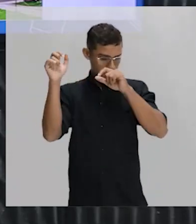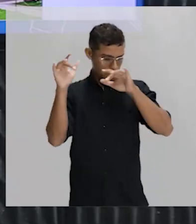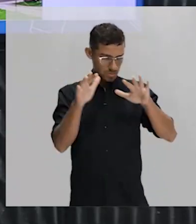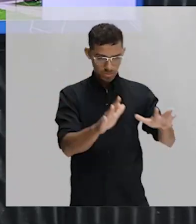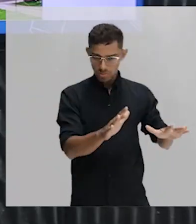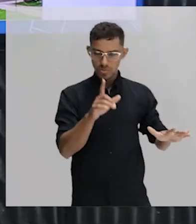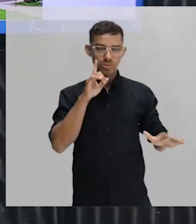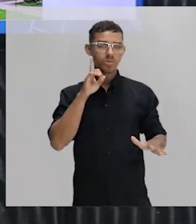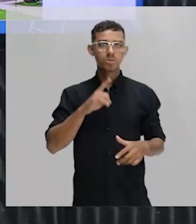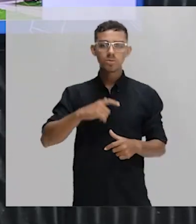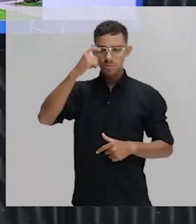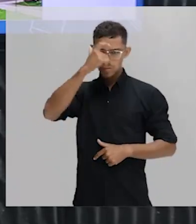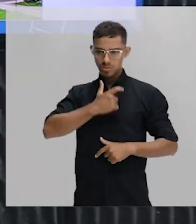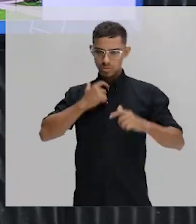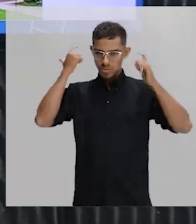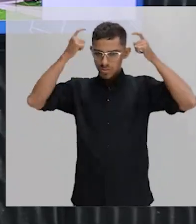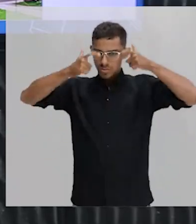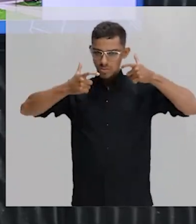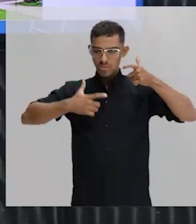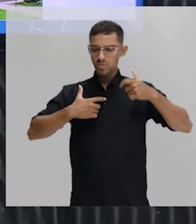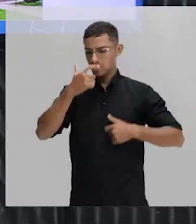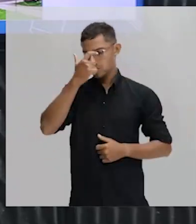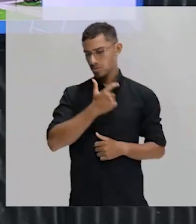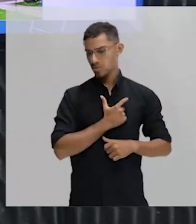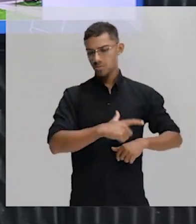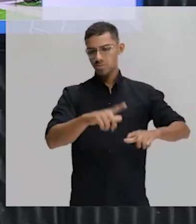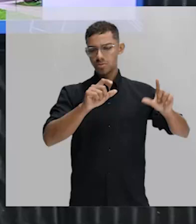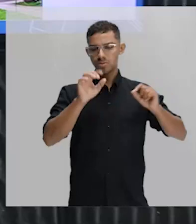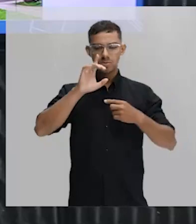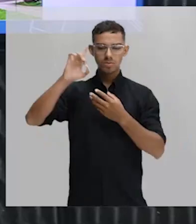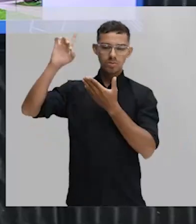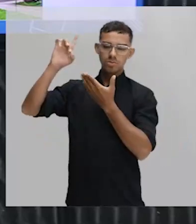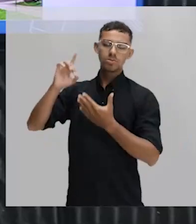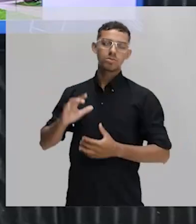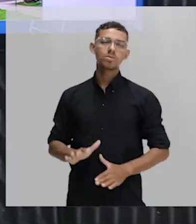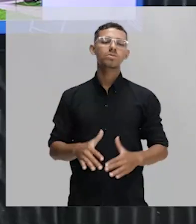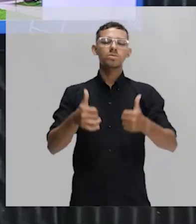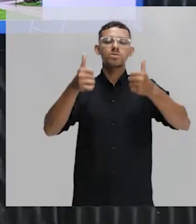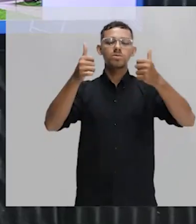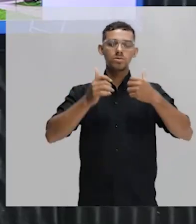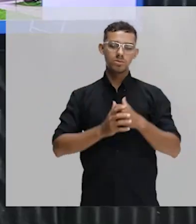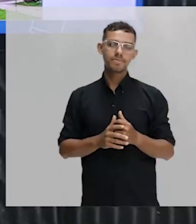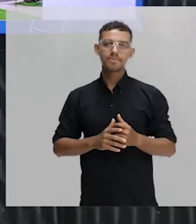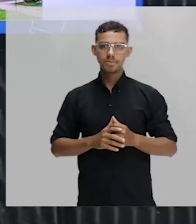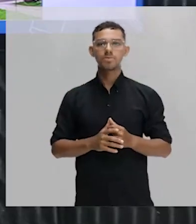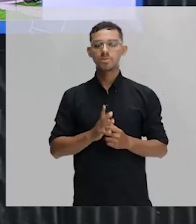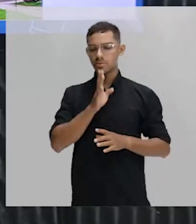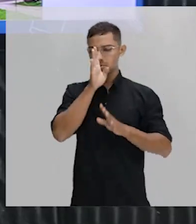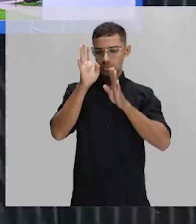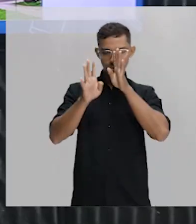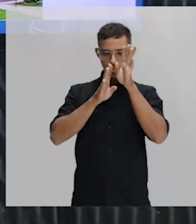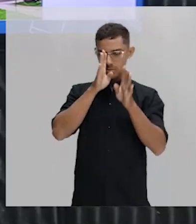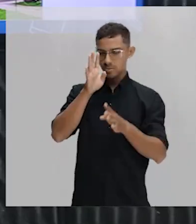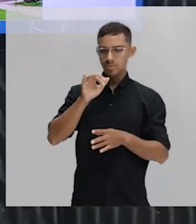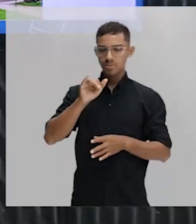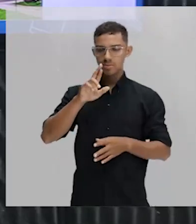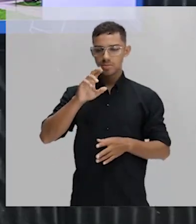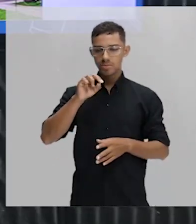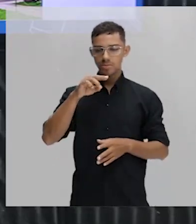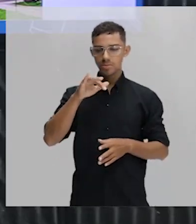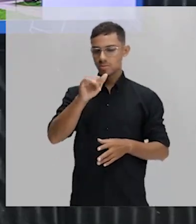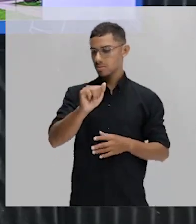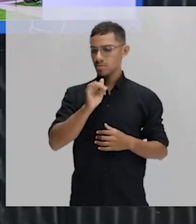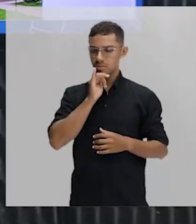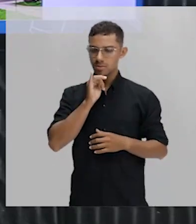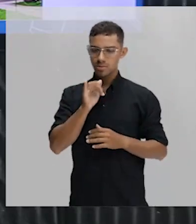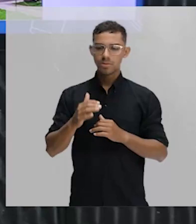vocês, fui escolhido por Deus para vocês, então eu vou fazer o melhor possível. Vocês estão entendendo o nível da ironia da brincadeira. A Basílica de São